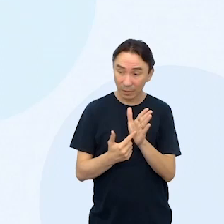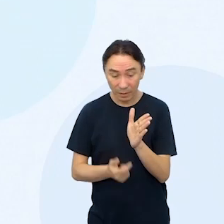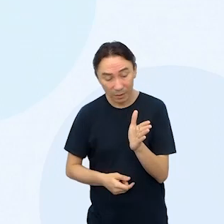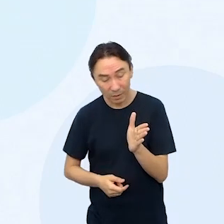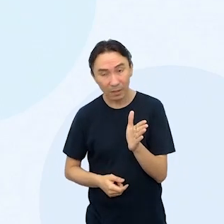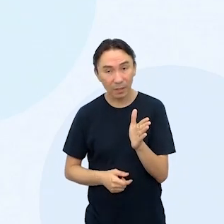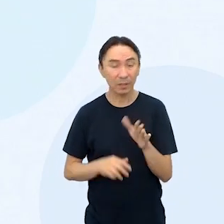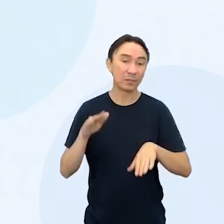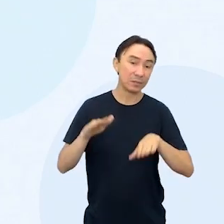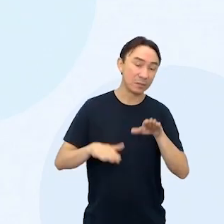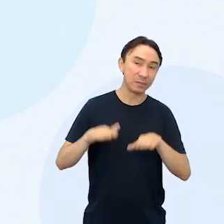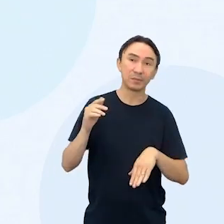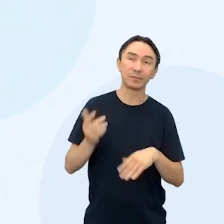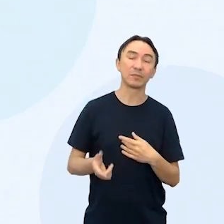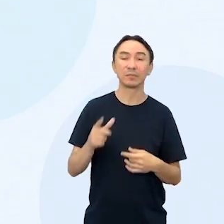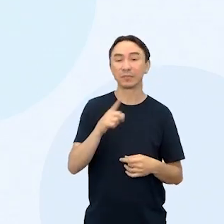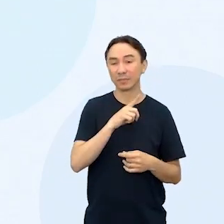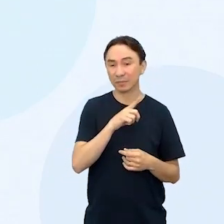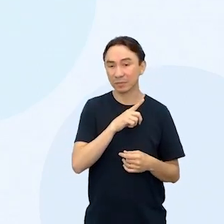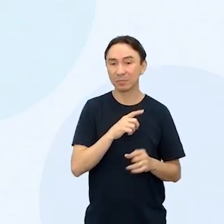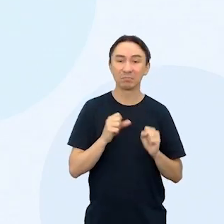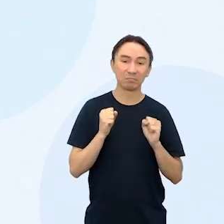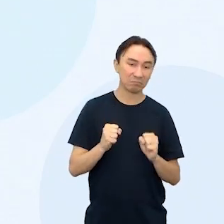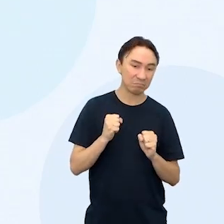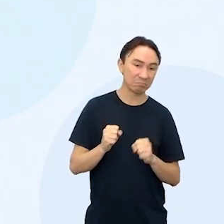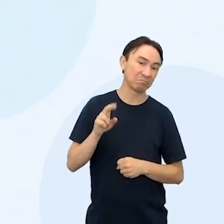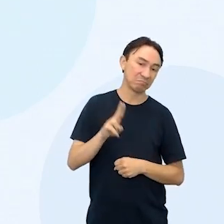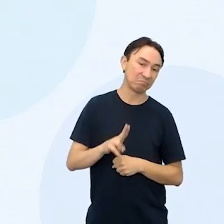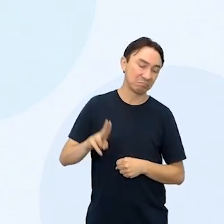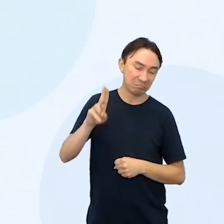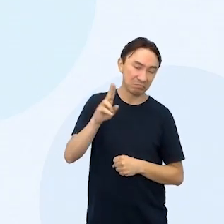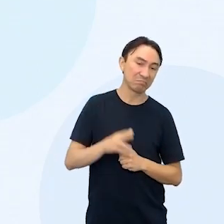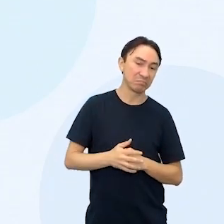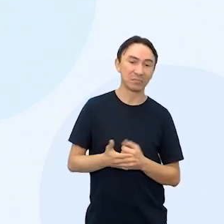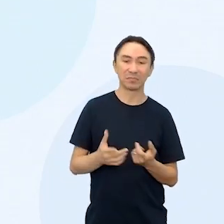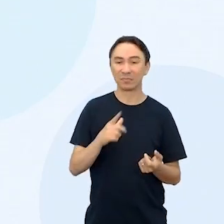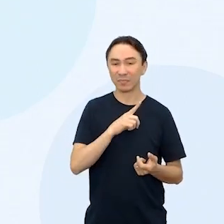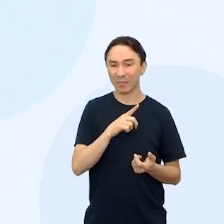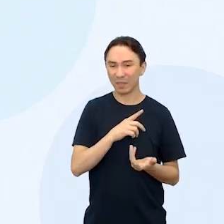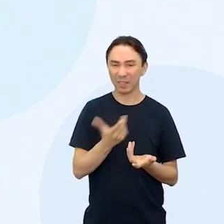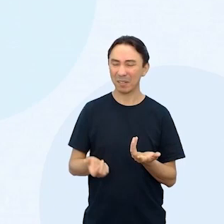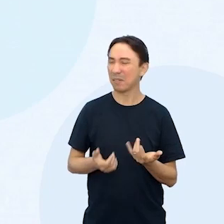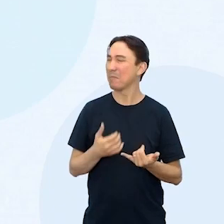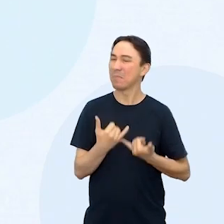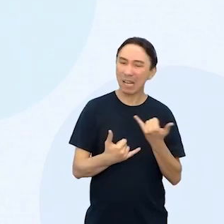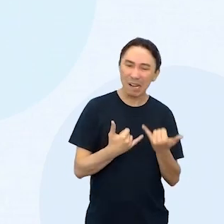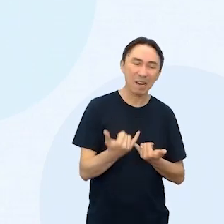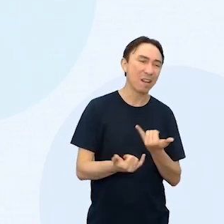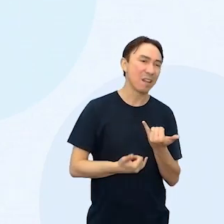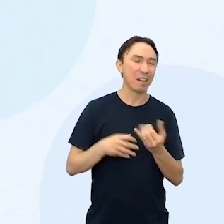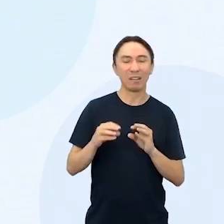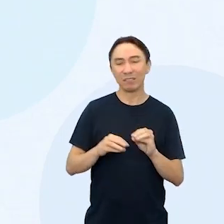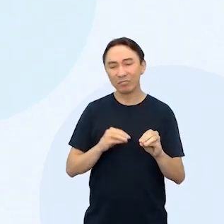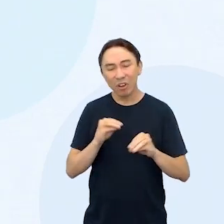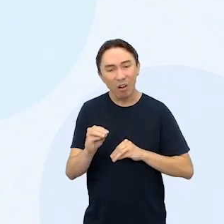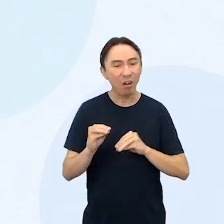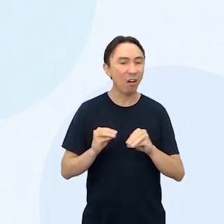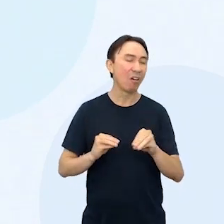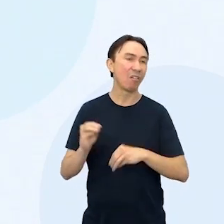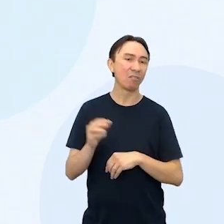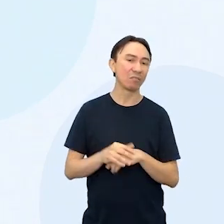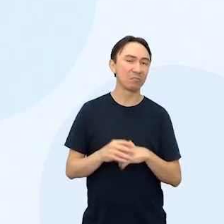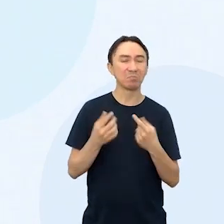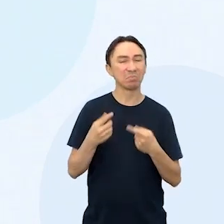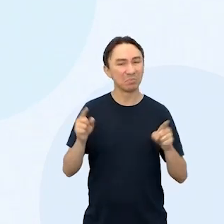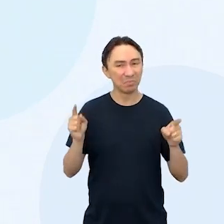queira utilizar pictogramas, pode ser que você queira utilizar método Bliss, por exemplo, e tantos outros que a gente está indicando aqui